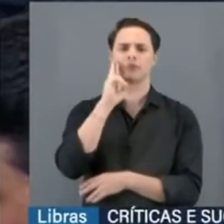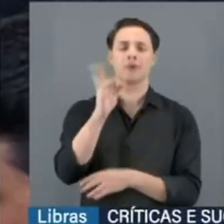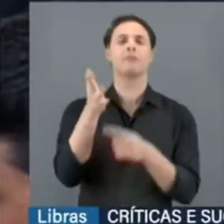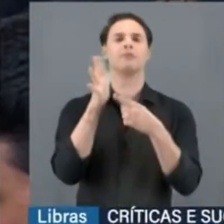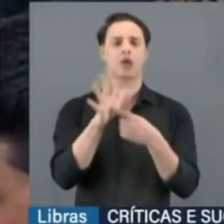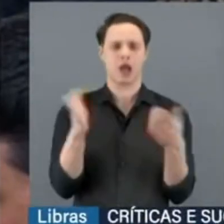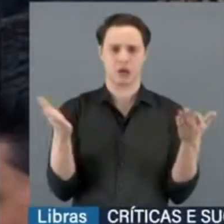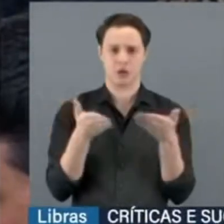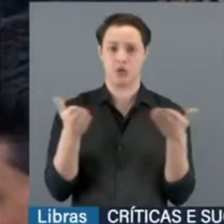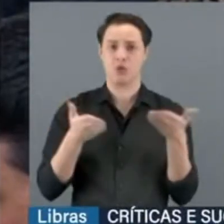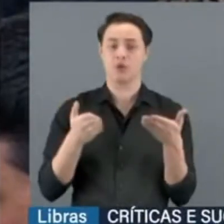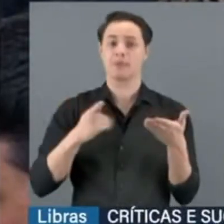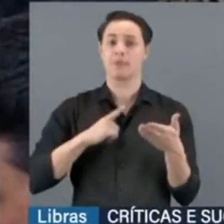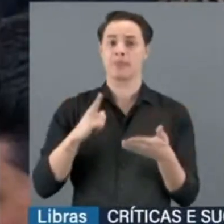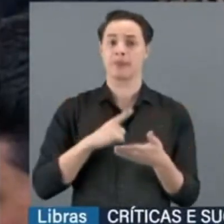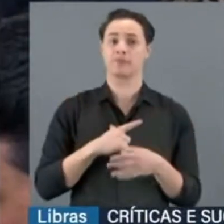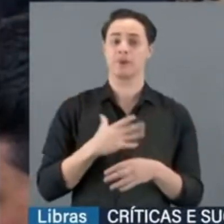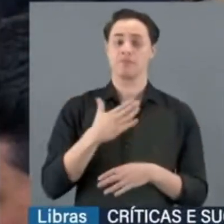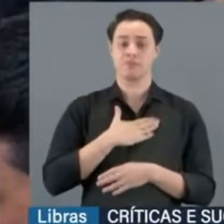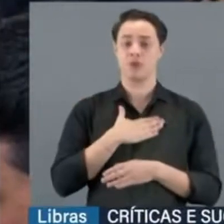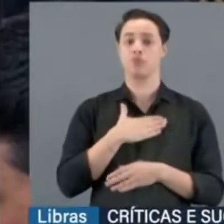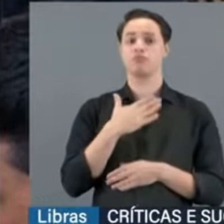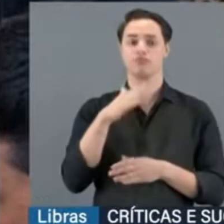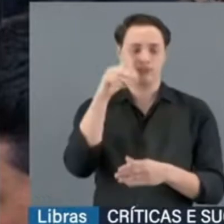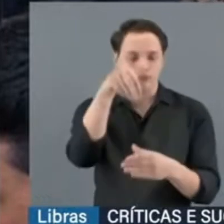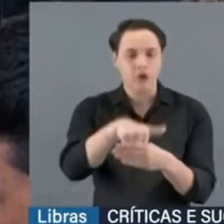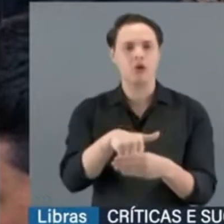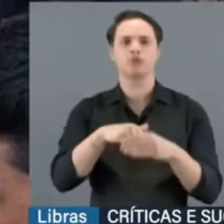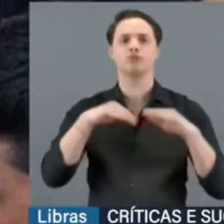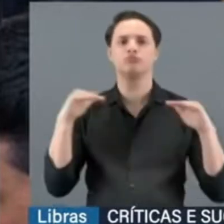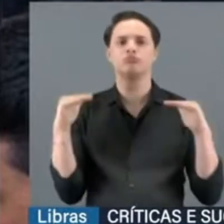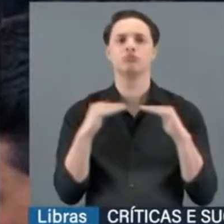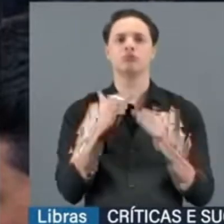indicação, com o meu voto e minha